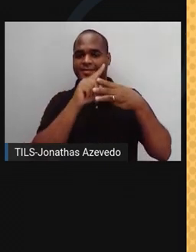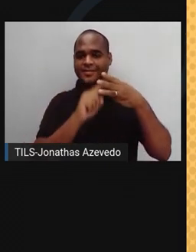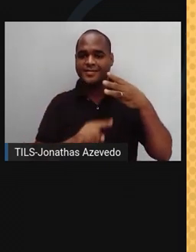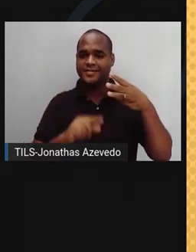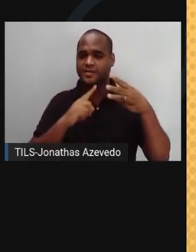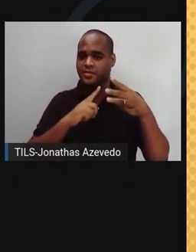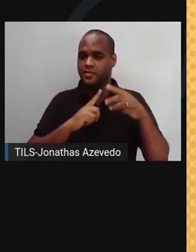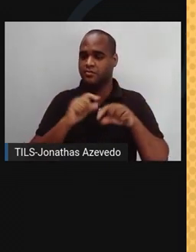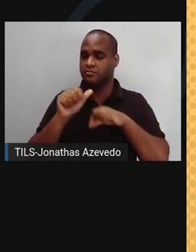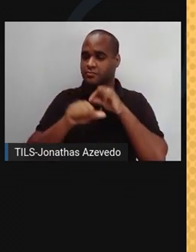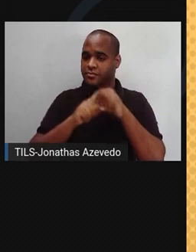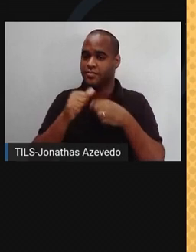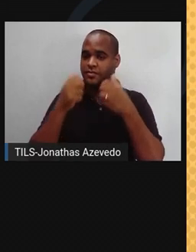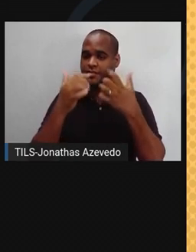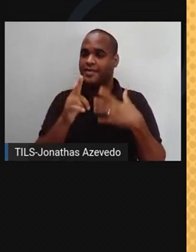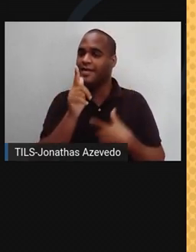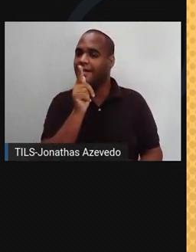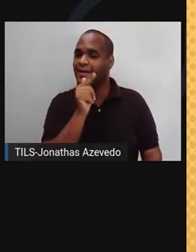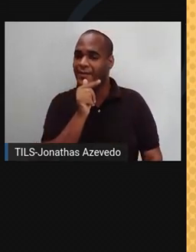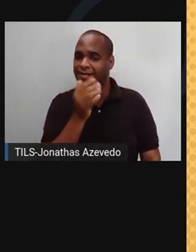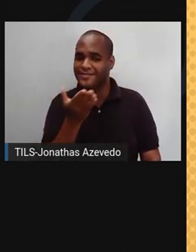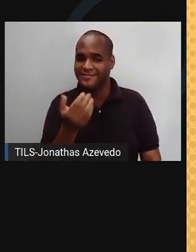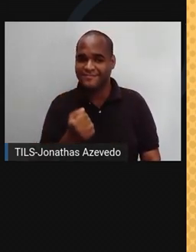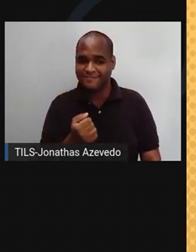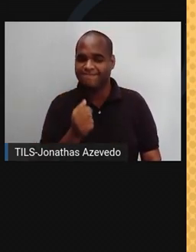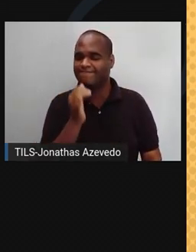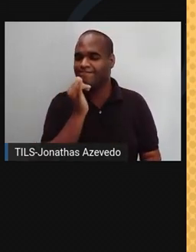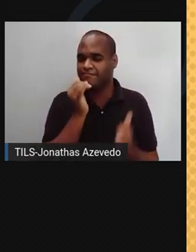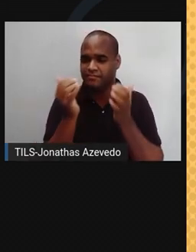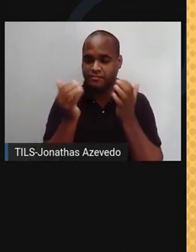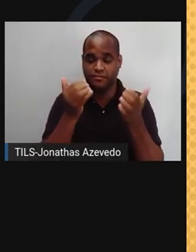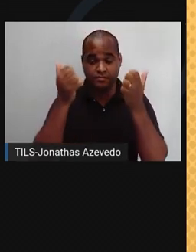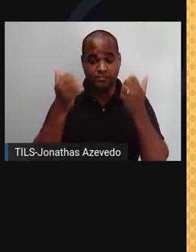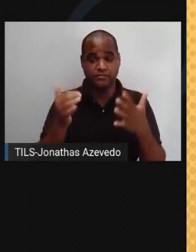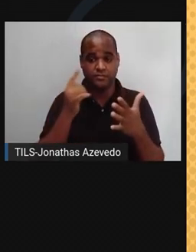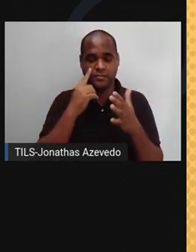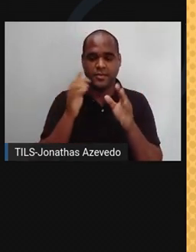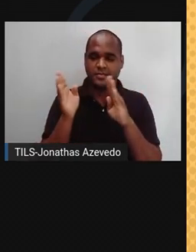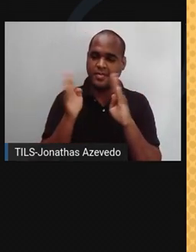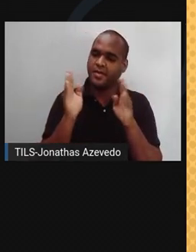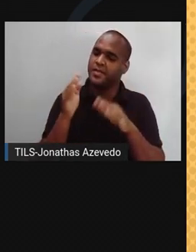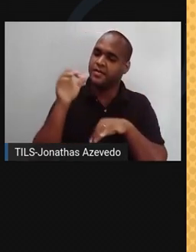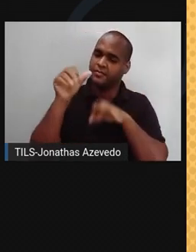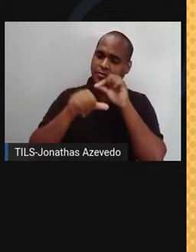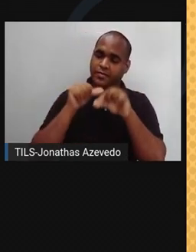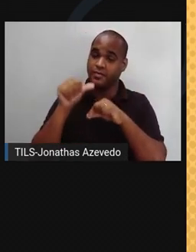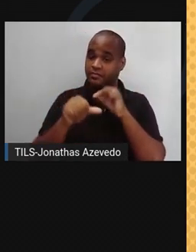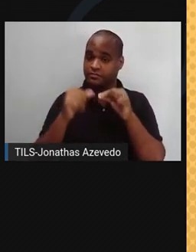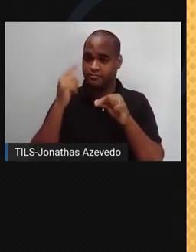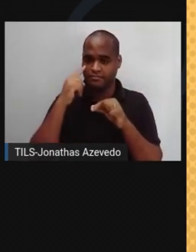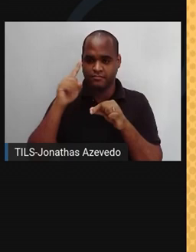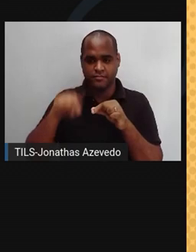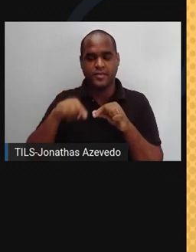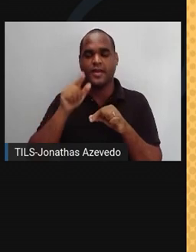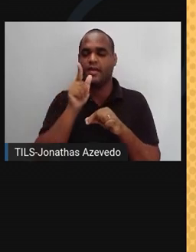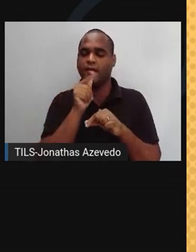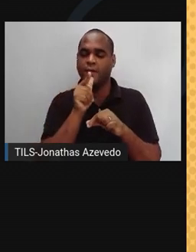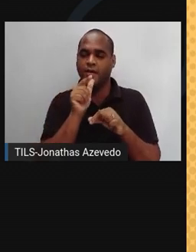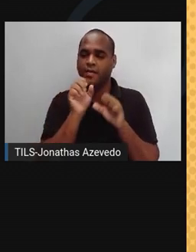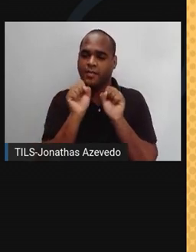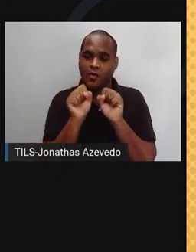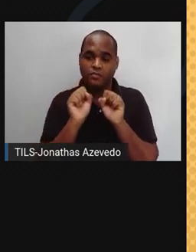dando como exemplo a água nesse Episódio vamos ver como essas mudanças de estado físico da água